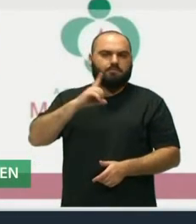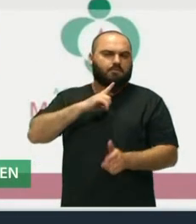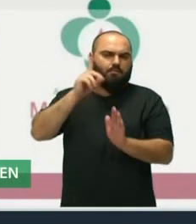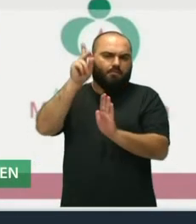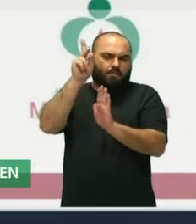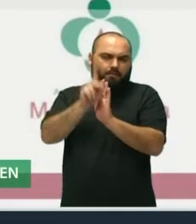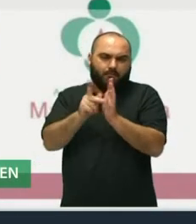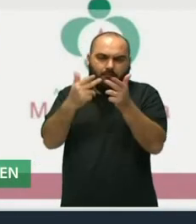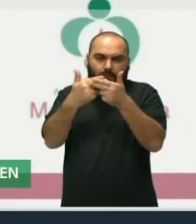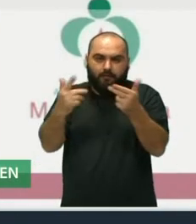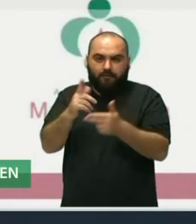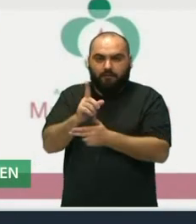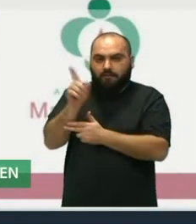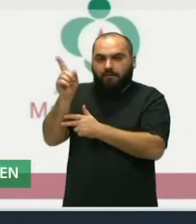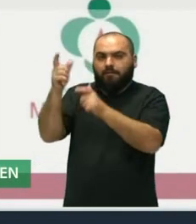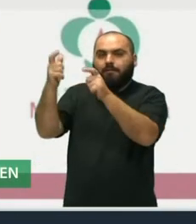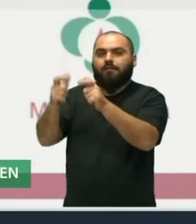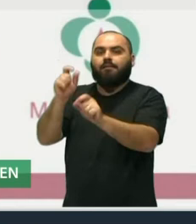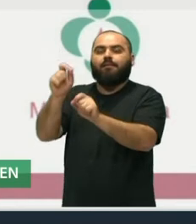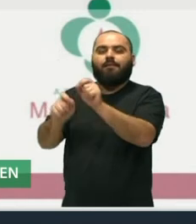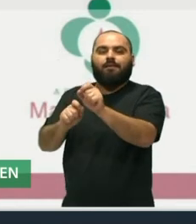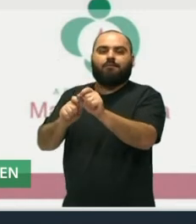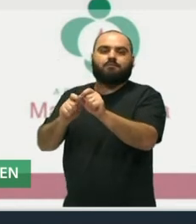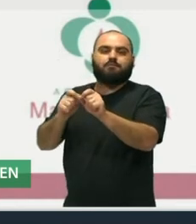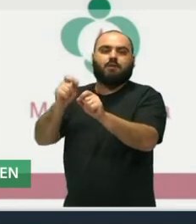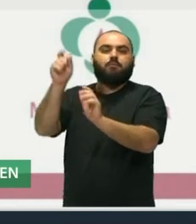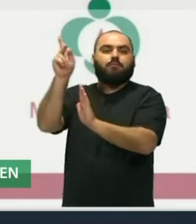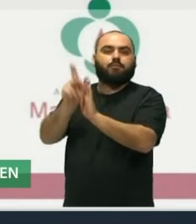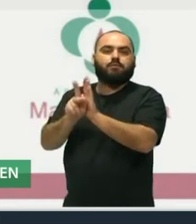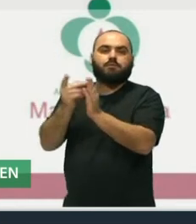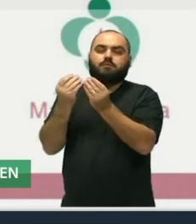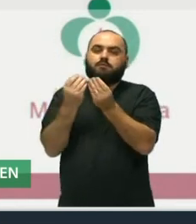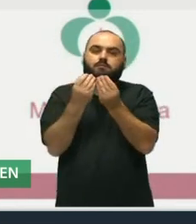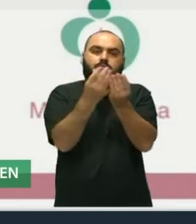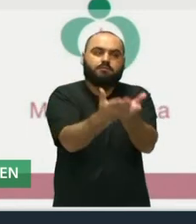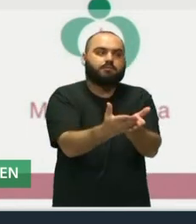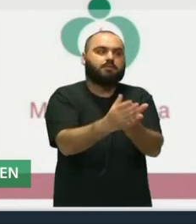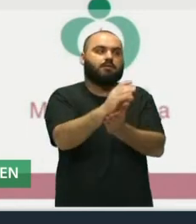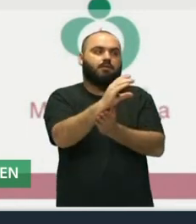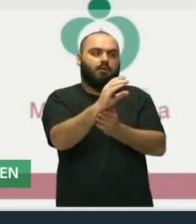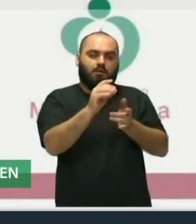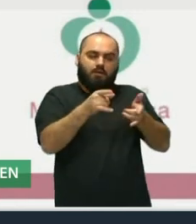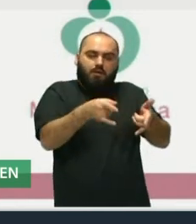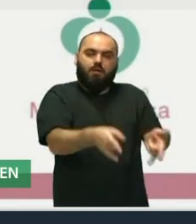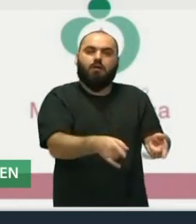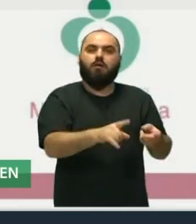dentre eles esse banco ortopédico, que é um projeto onde eles emprestam camas, muletas,